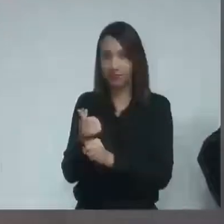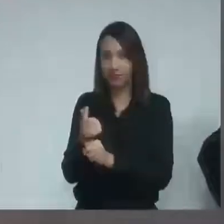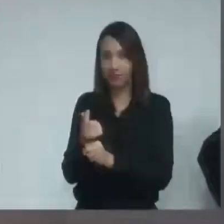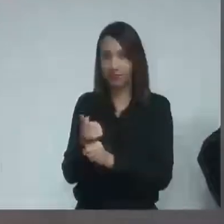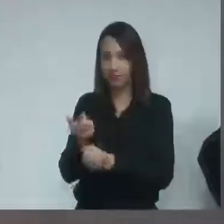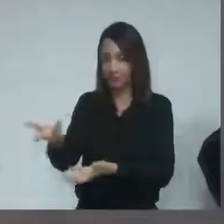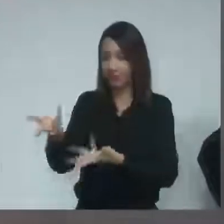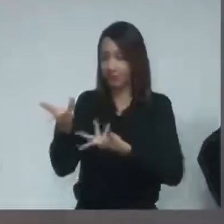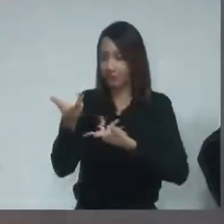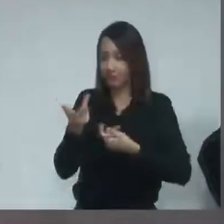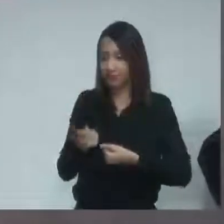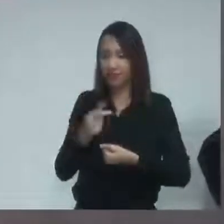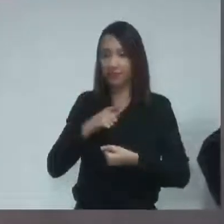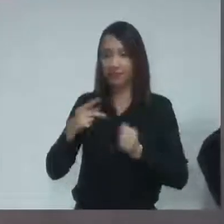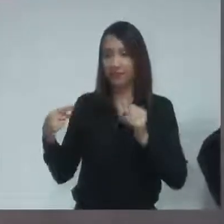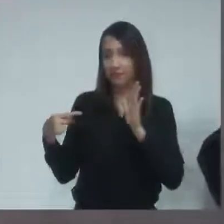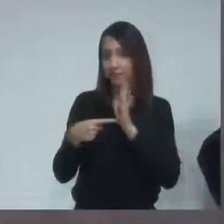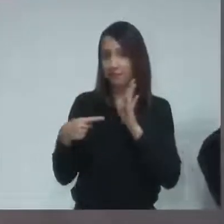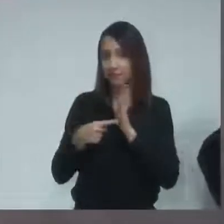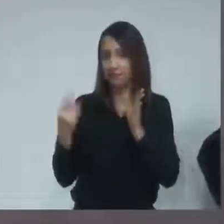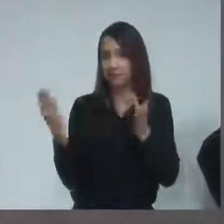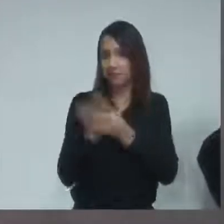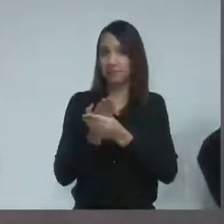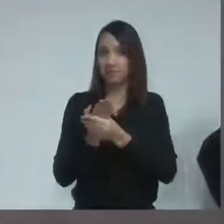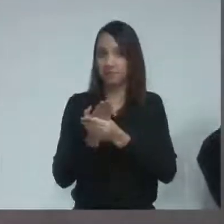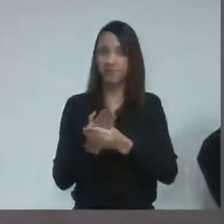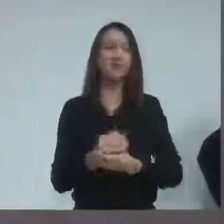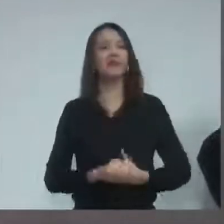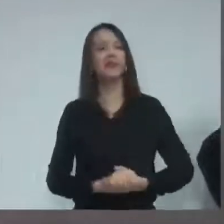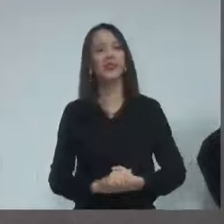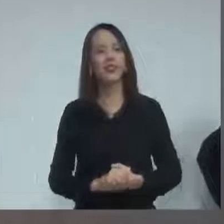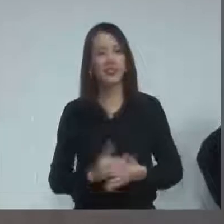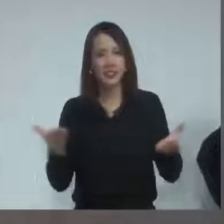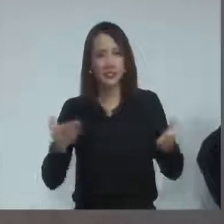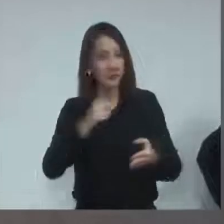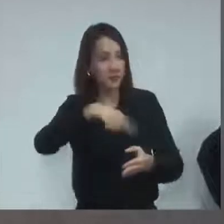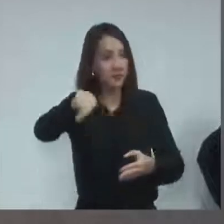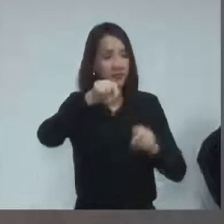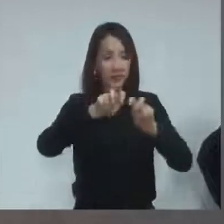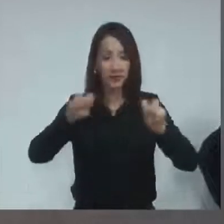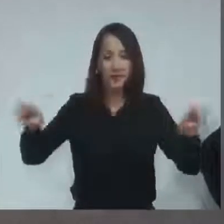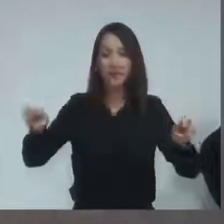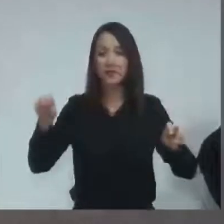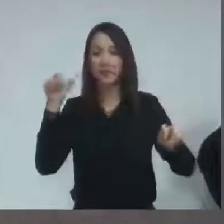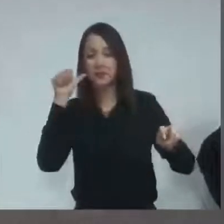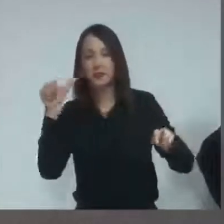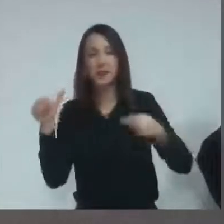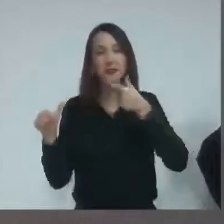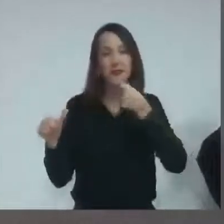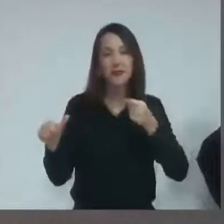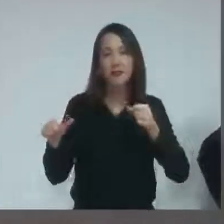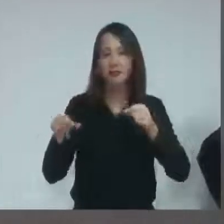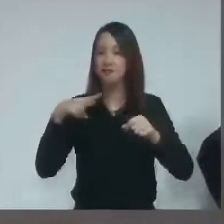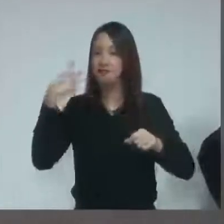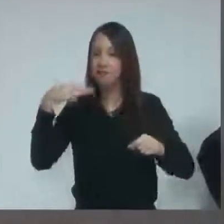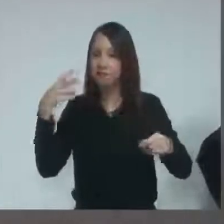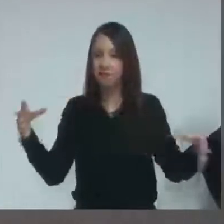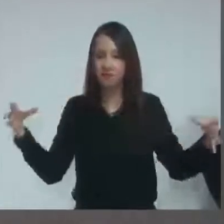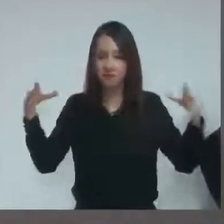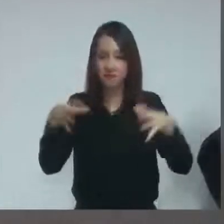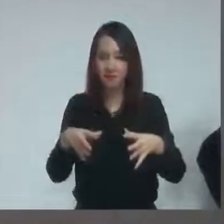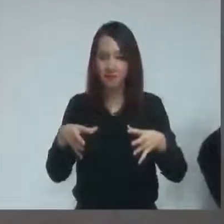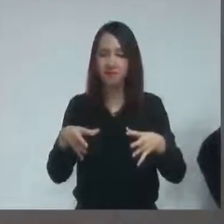uma denúncia. Então, nesse momento, os vereadores e vereadoras se convertem, embora não